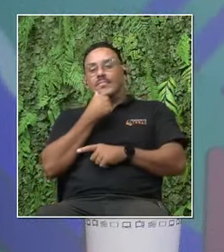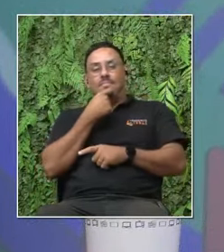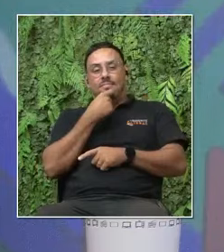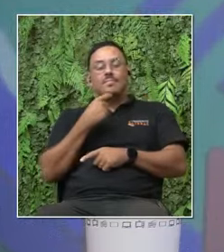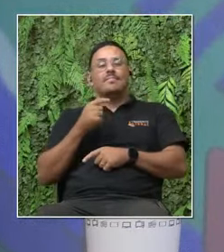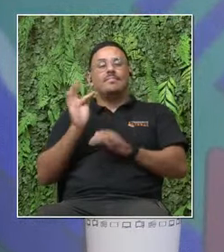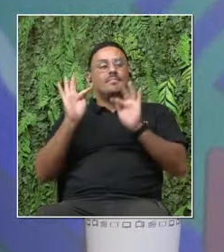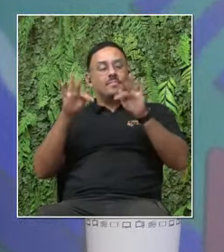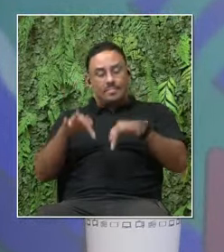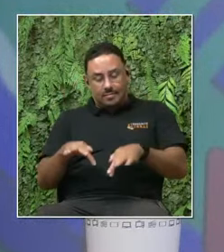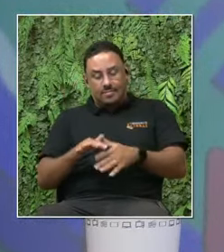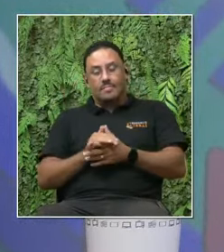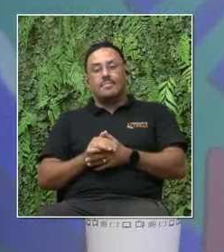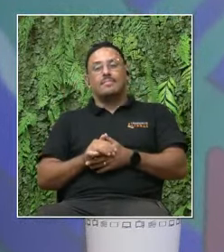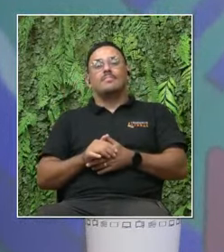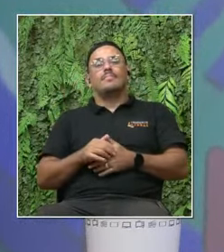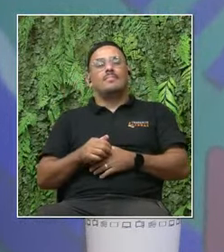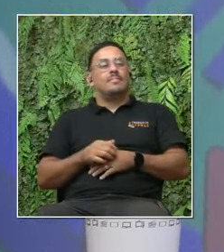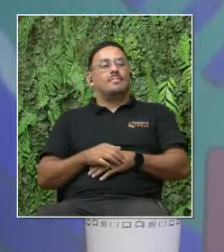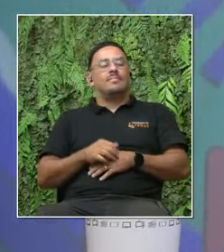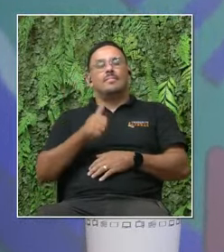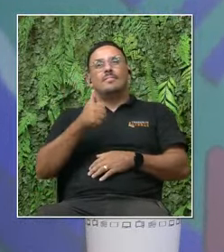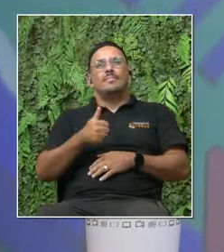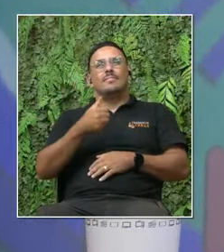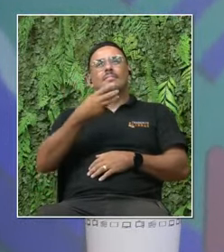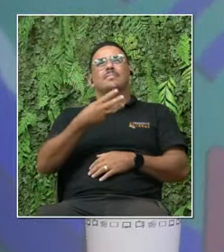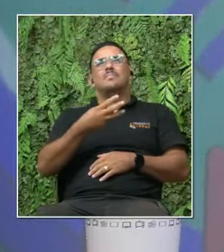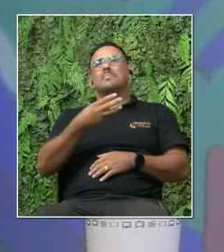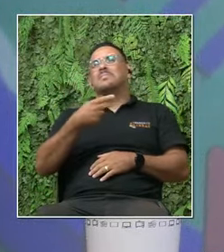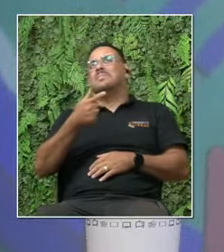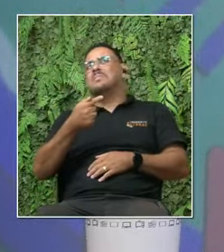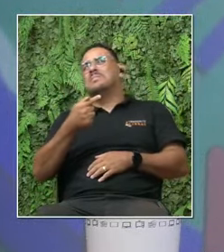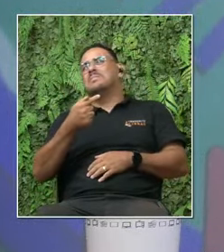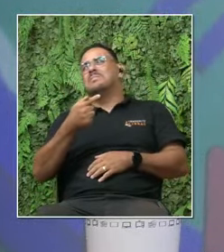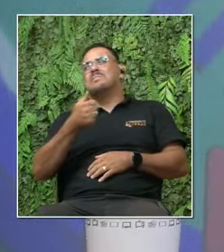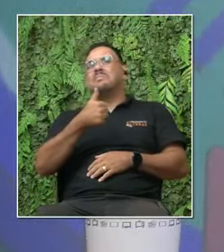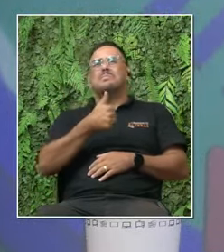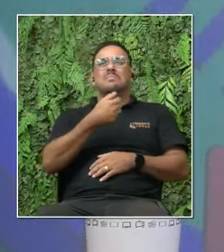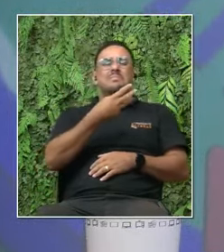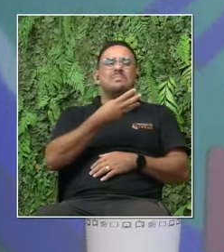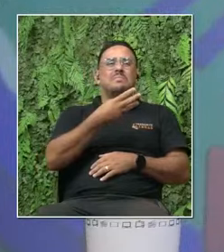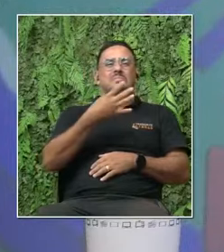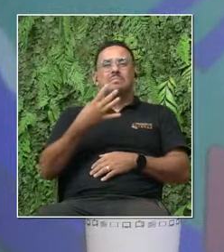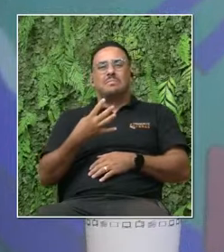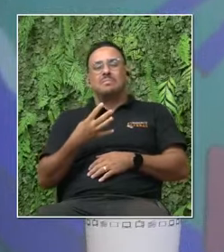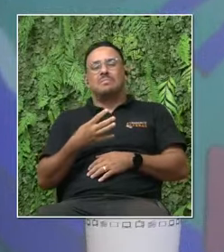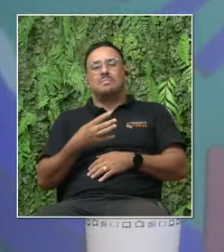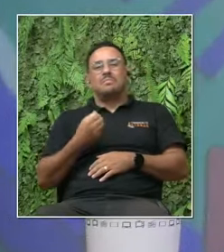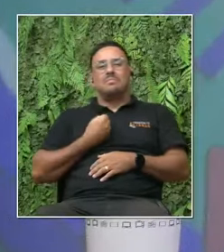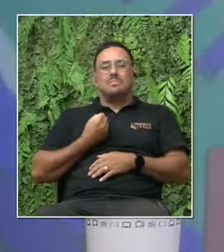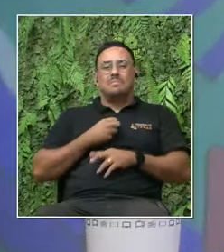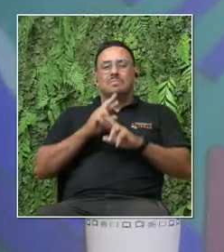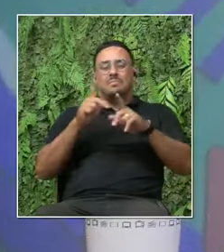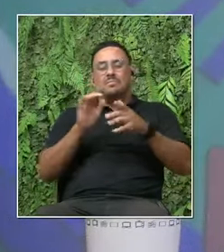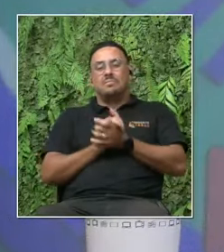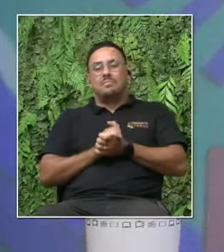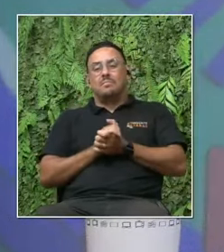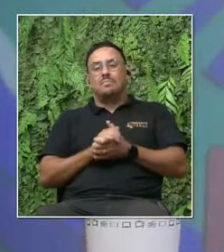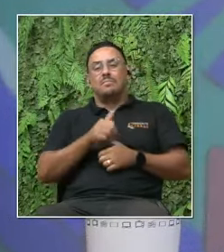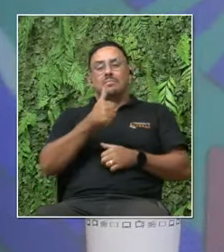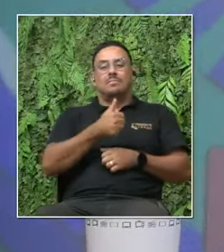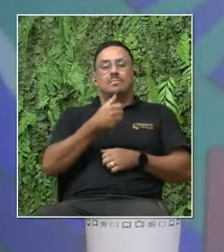final do campeonato né mais uns falam 137 outro 134 o número é meio divergência Mas você imagina Mas